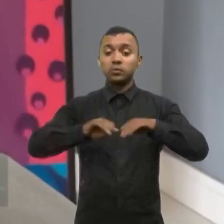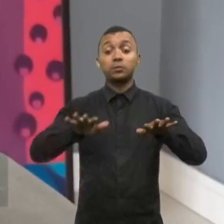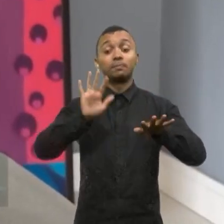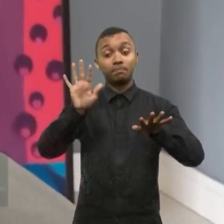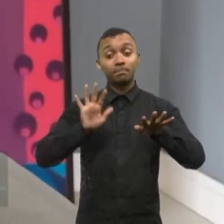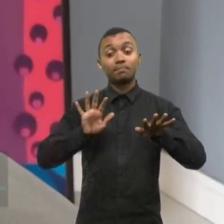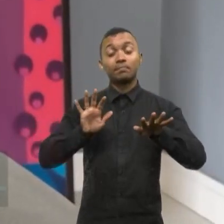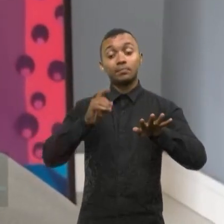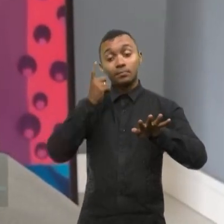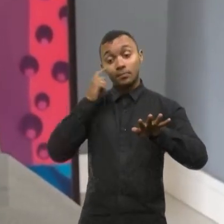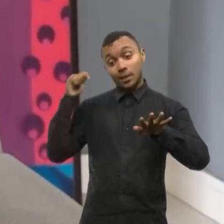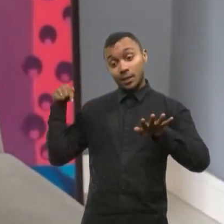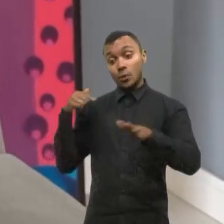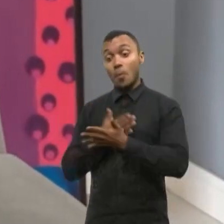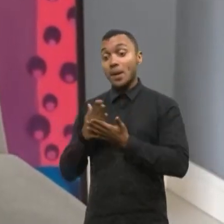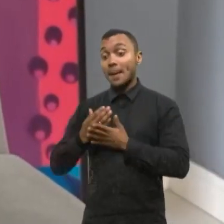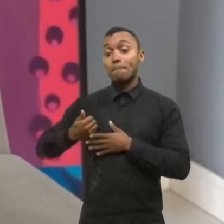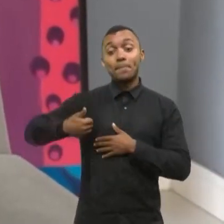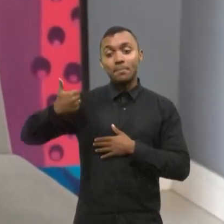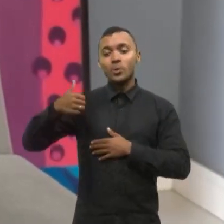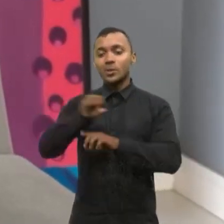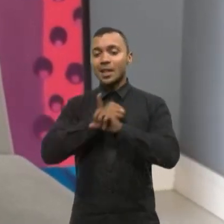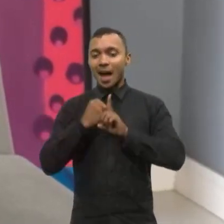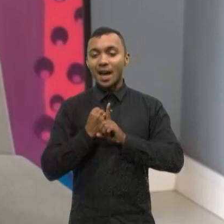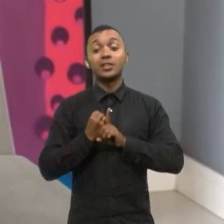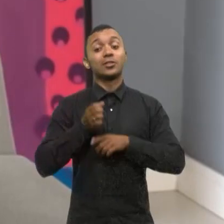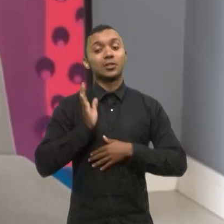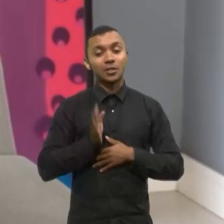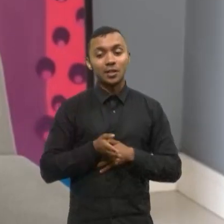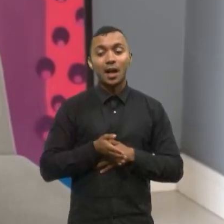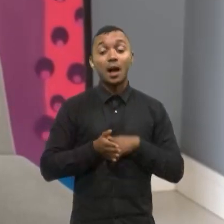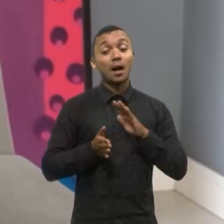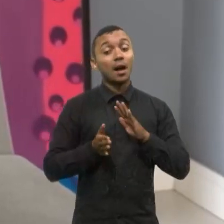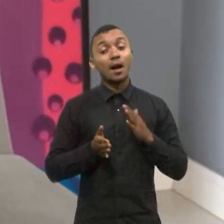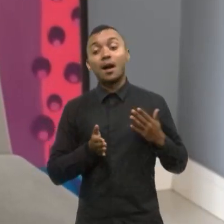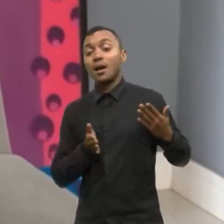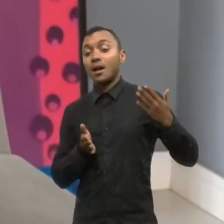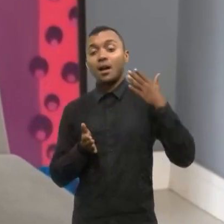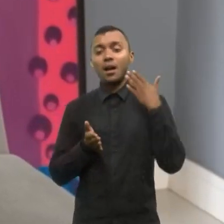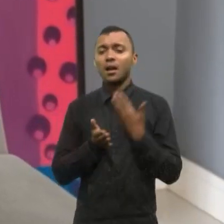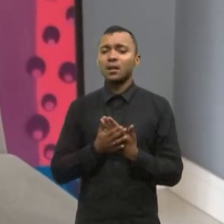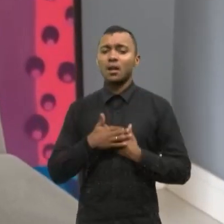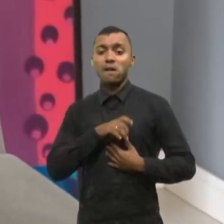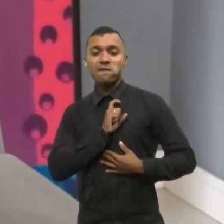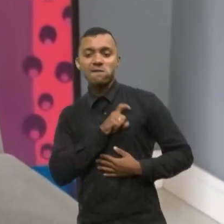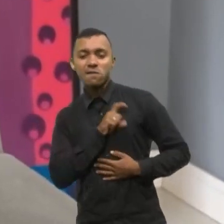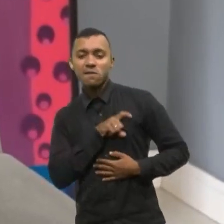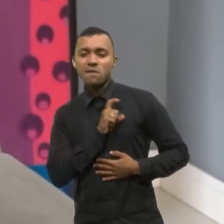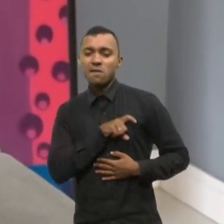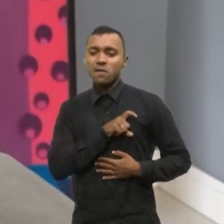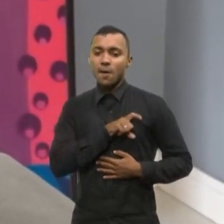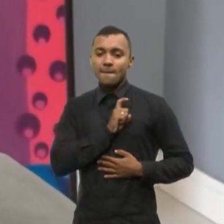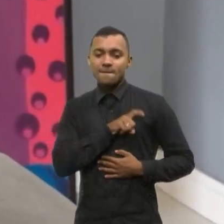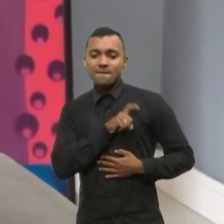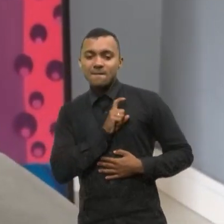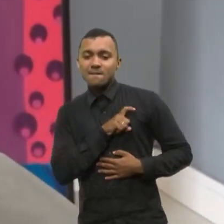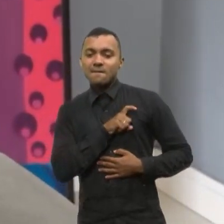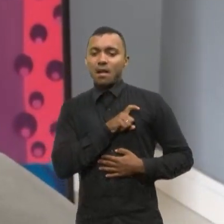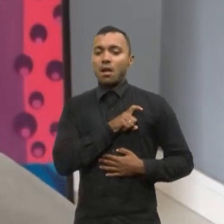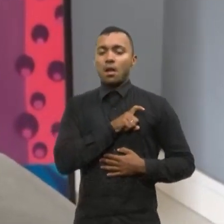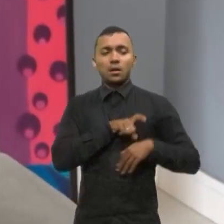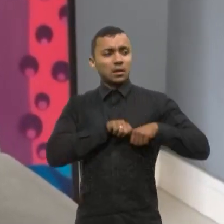sociedade, onde nós estamos vivendo um momento muito de construção de ódio, né? de construção